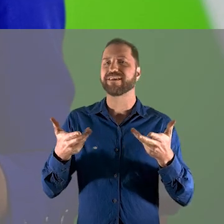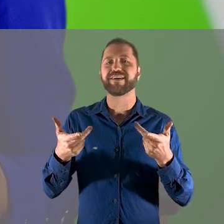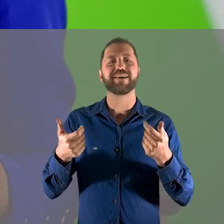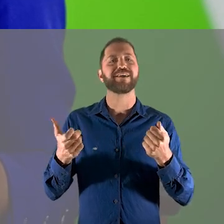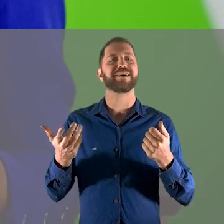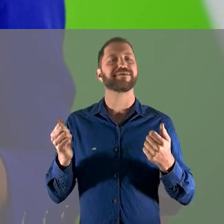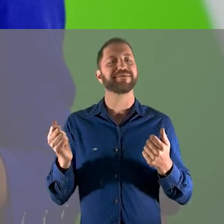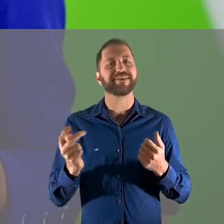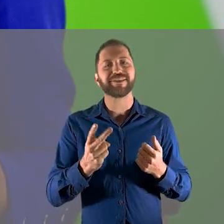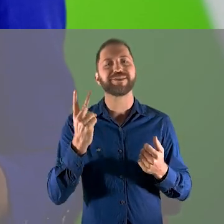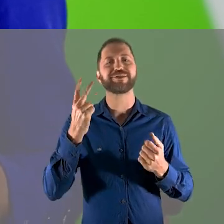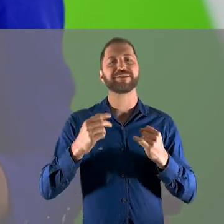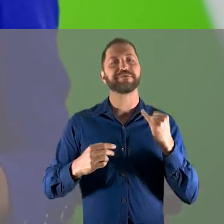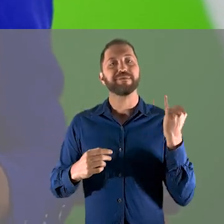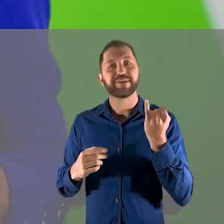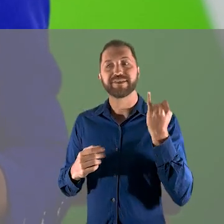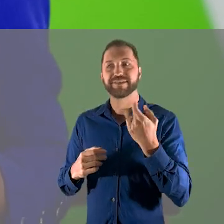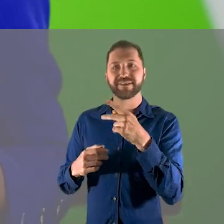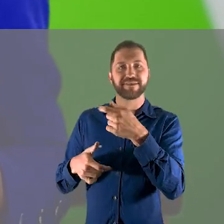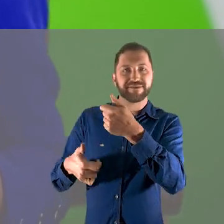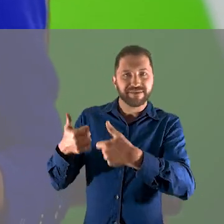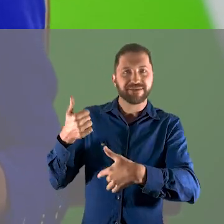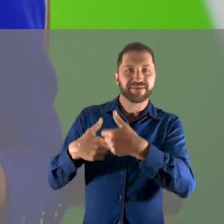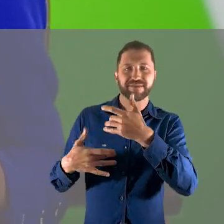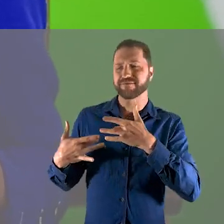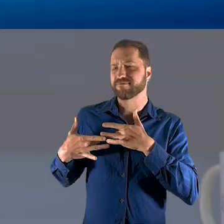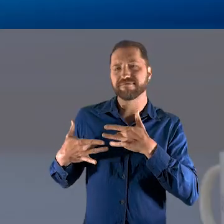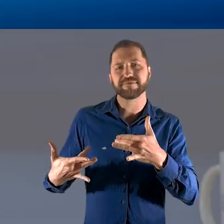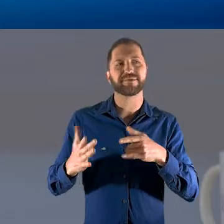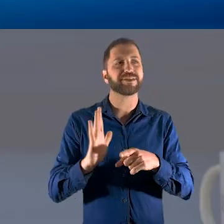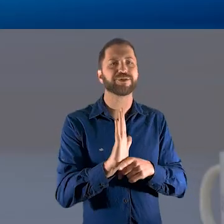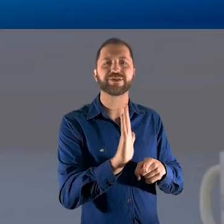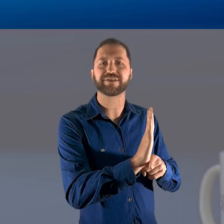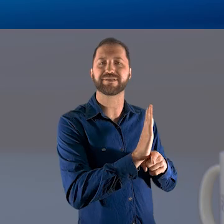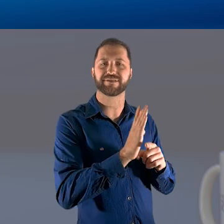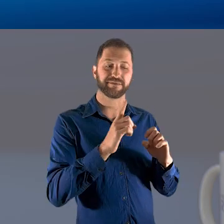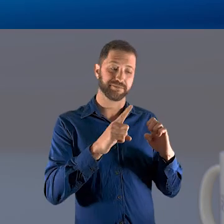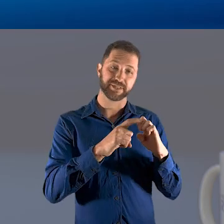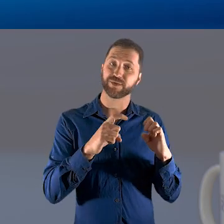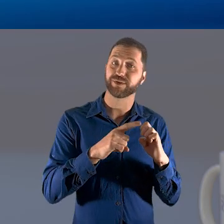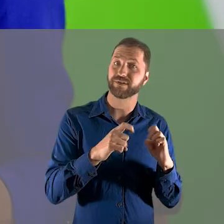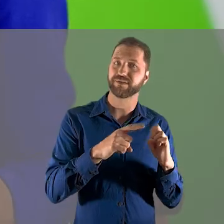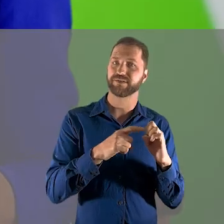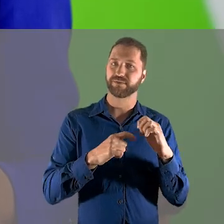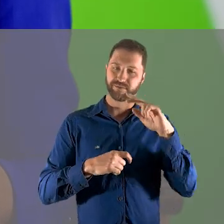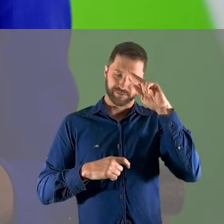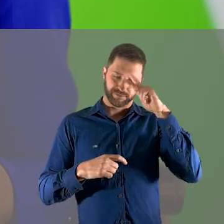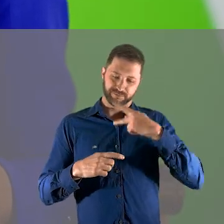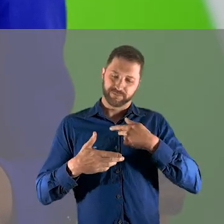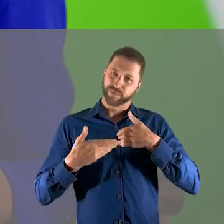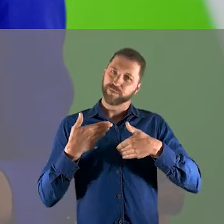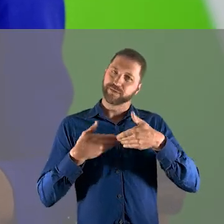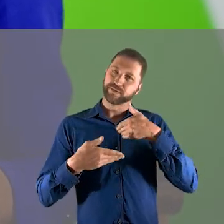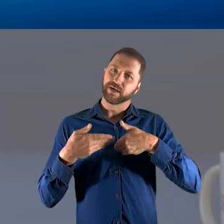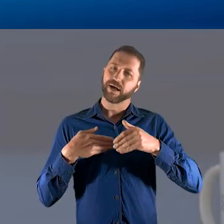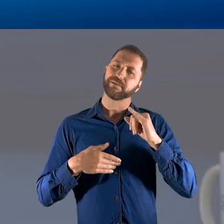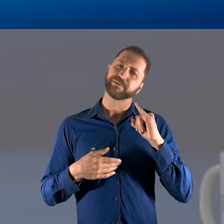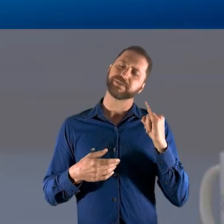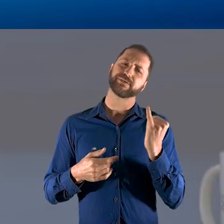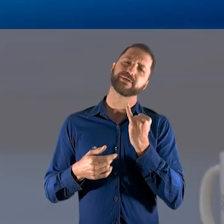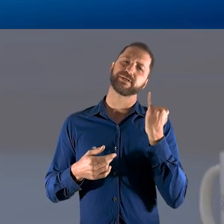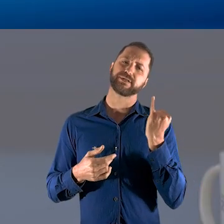rico importante da gente ouvir falar sobre generosidade sobre empreendedorismo sobre auto cuidado